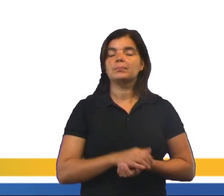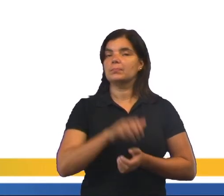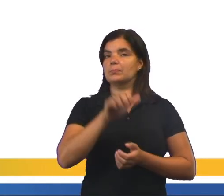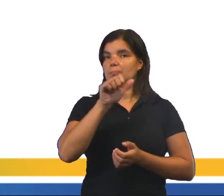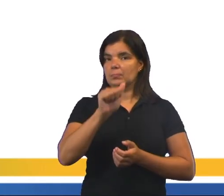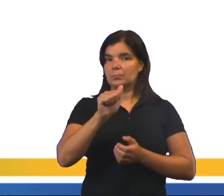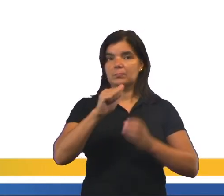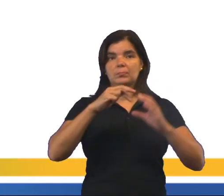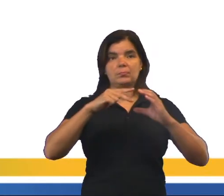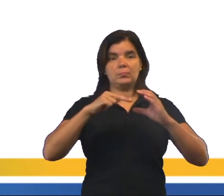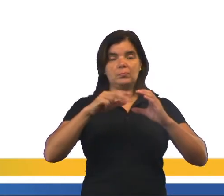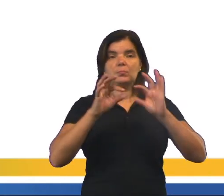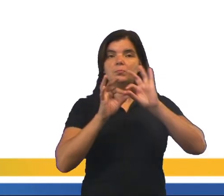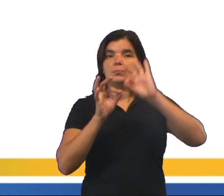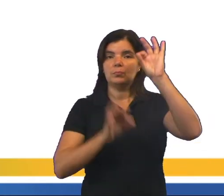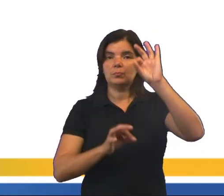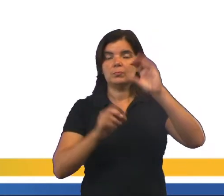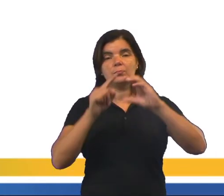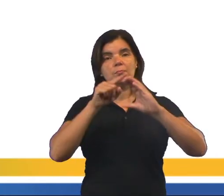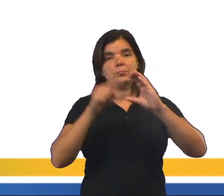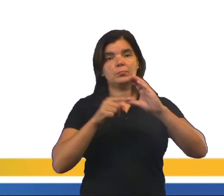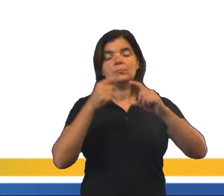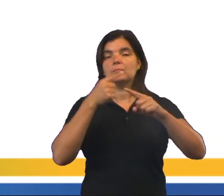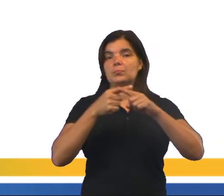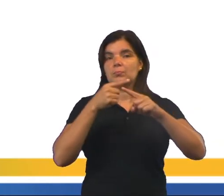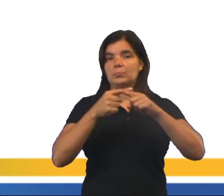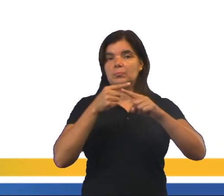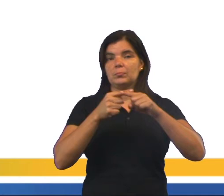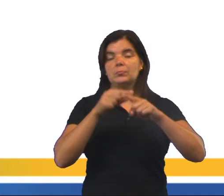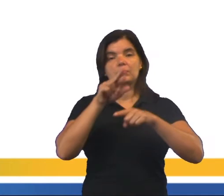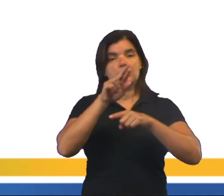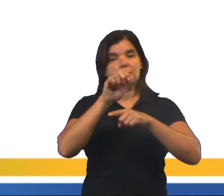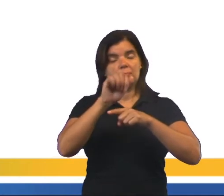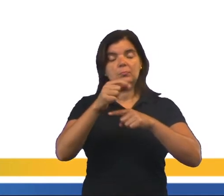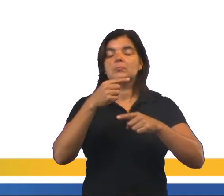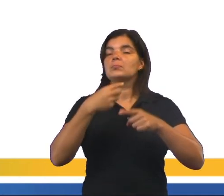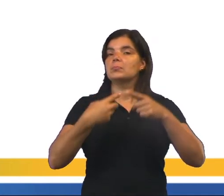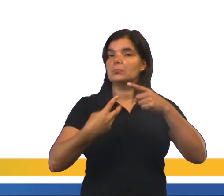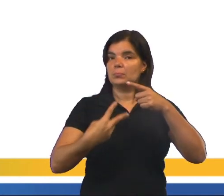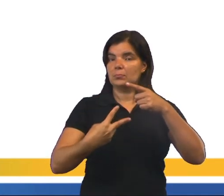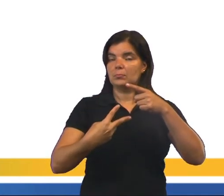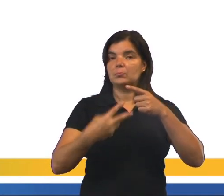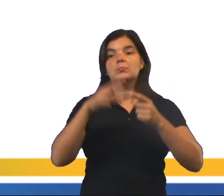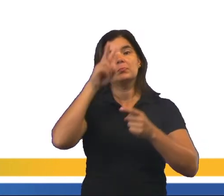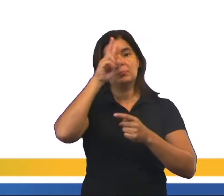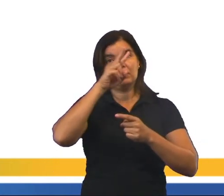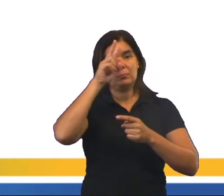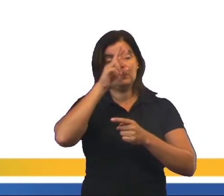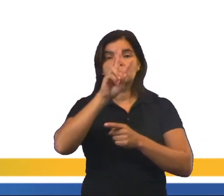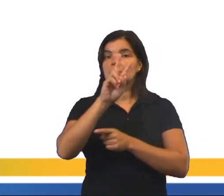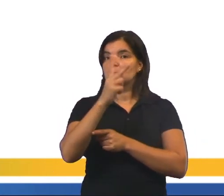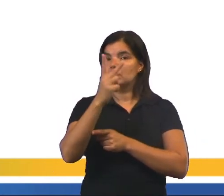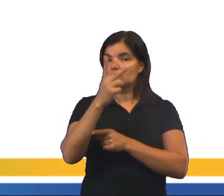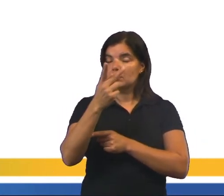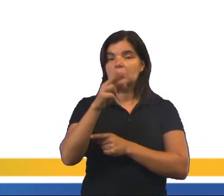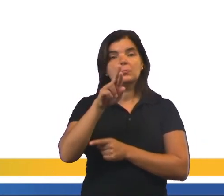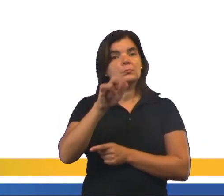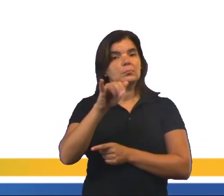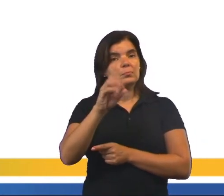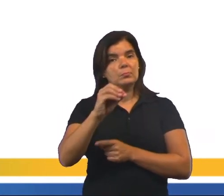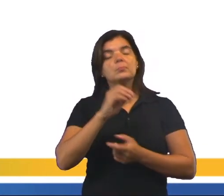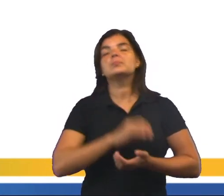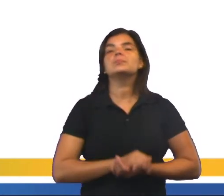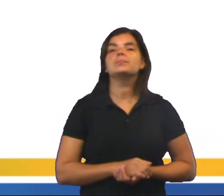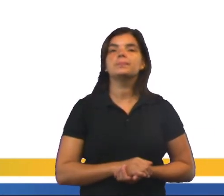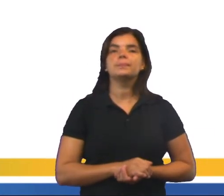Olha lá, área igual ao comprimento da circunferência vezes raio sobre 2. Lembra que o nosso H está sendo raio, não é isso? Vai até o centro,